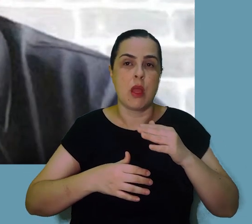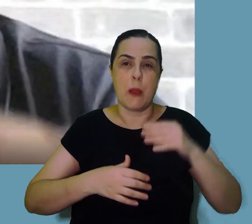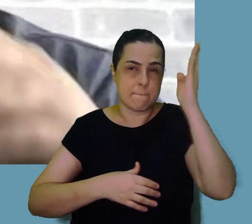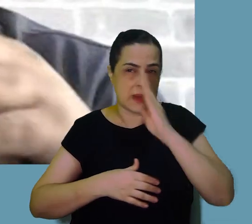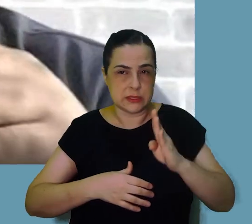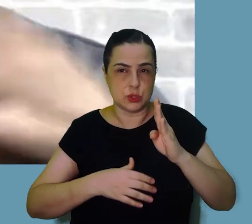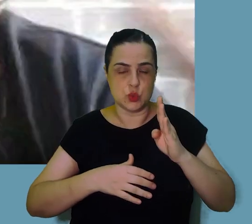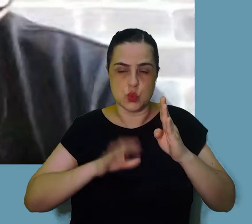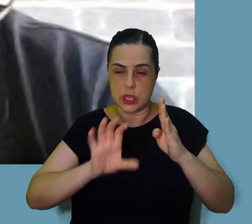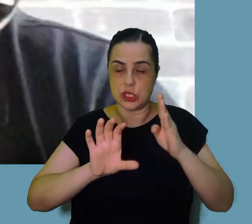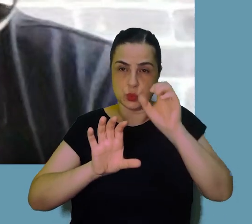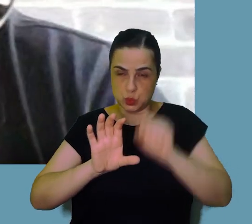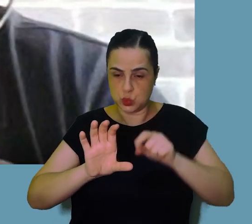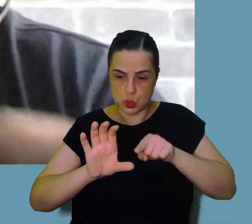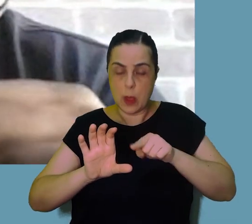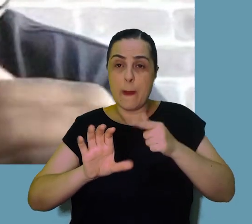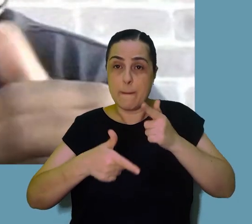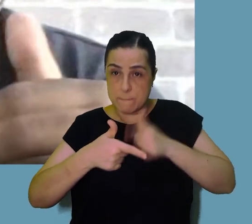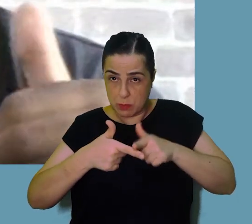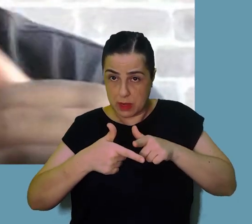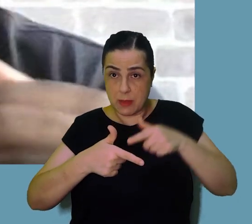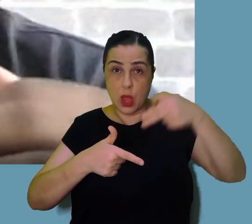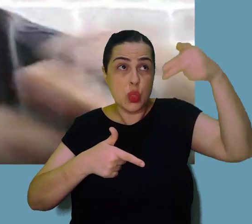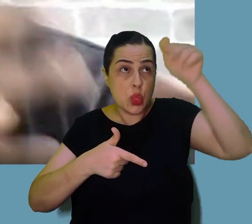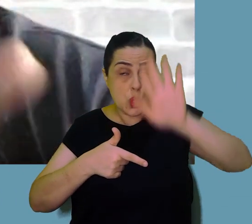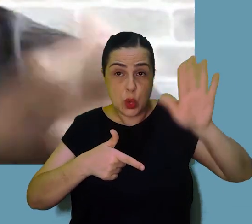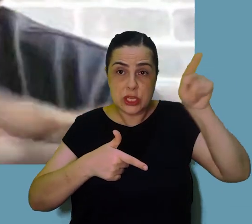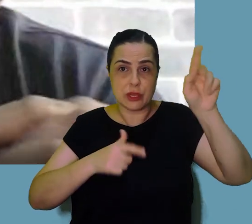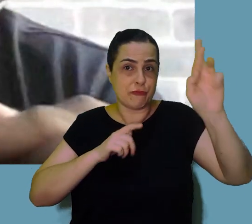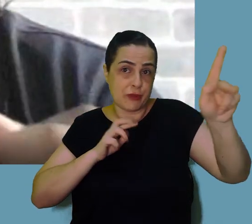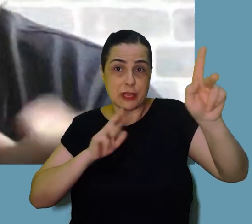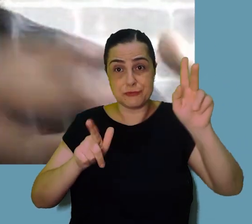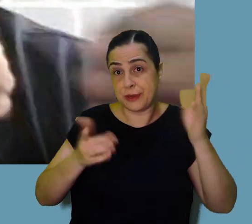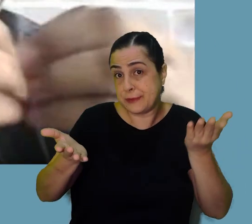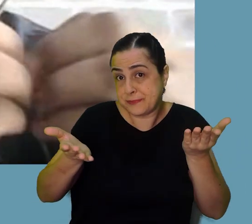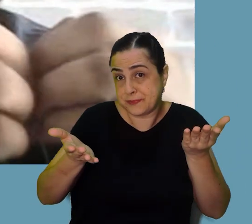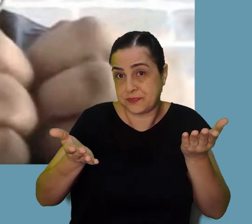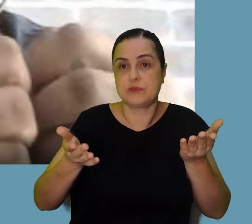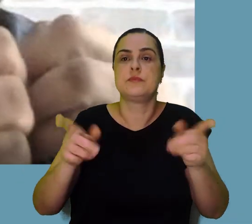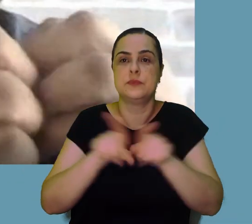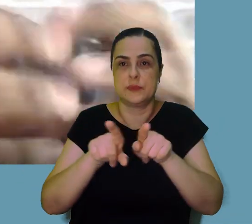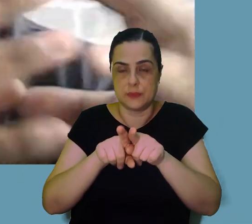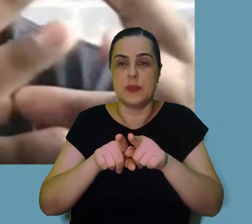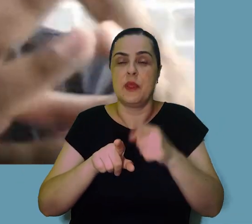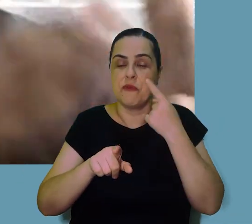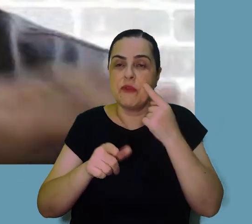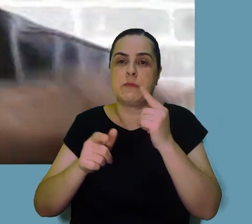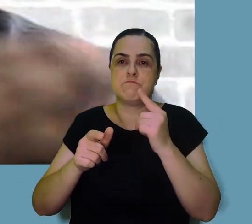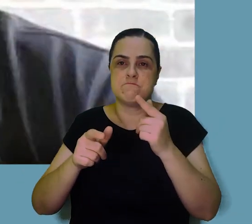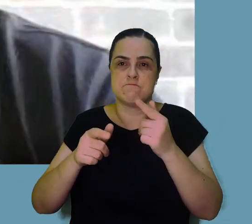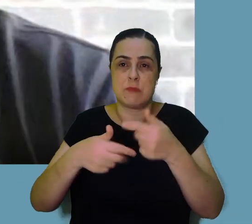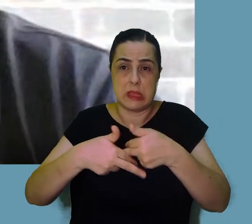Nordeste. Tem dados secundários ali da PNAD, da RAIS, né, que mostram de maneira muito limitada ainda à